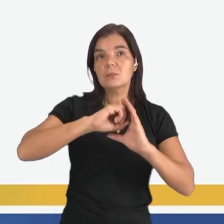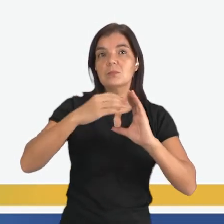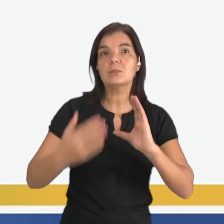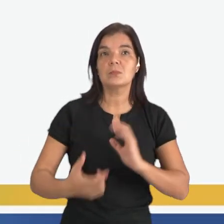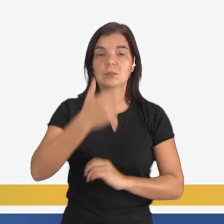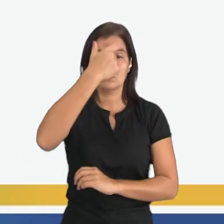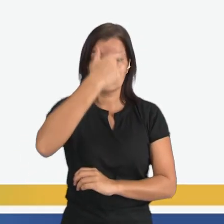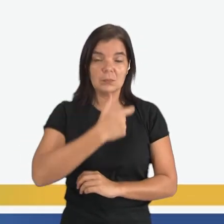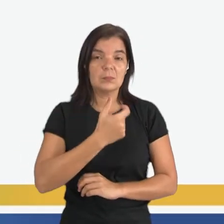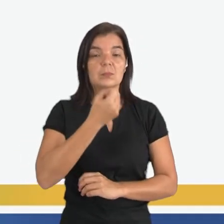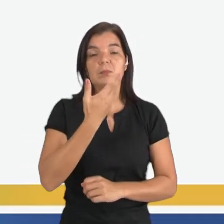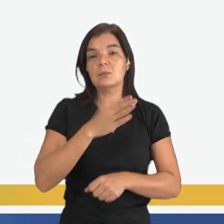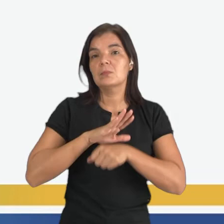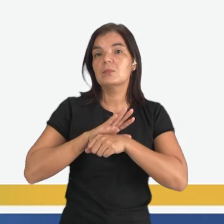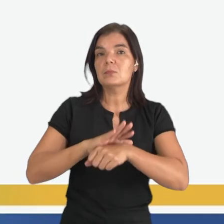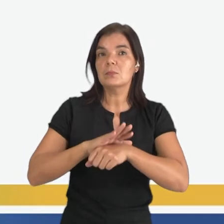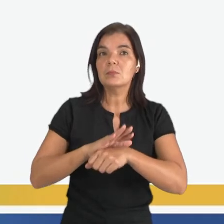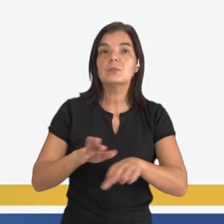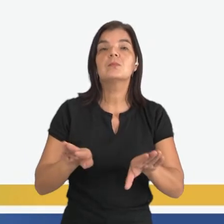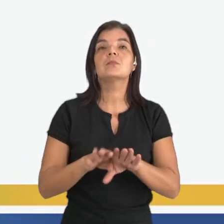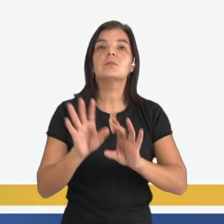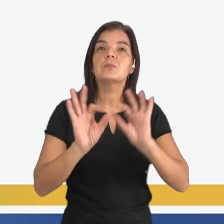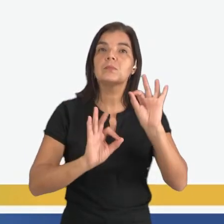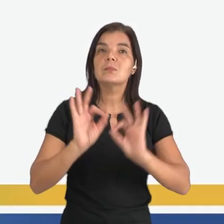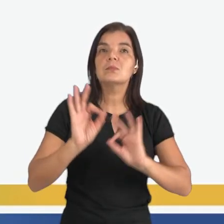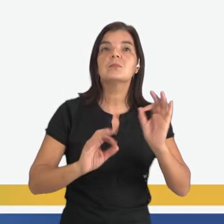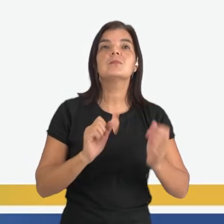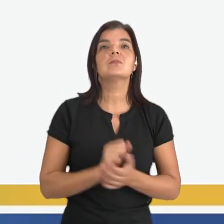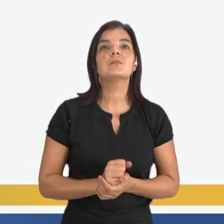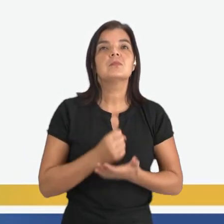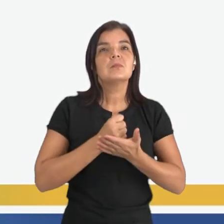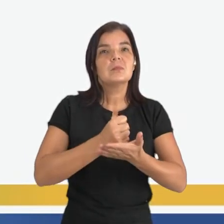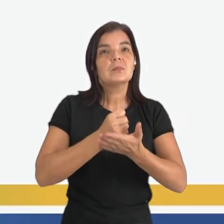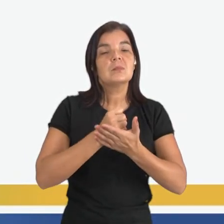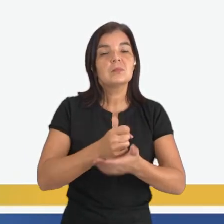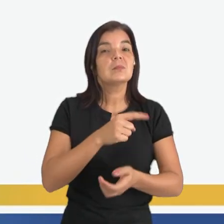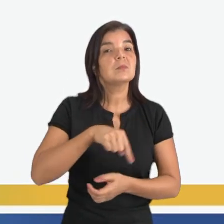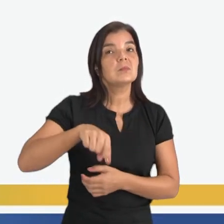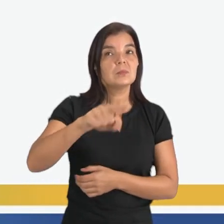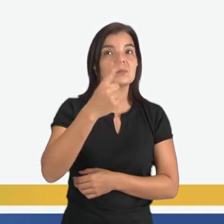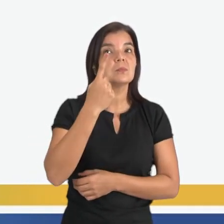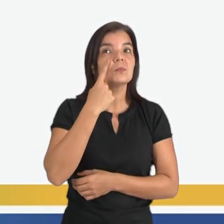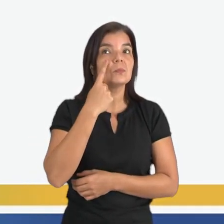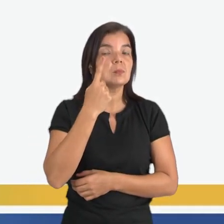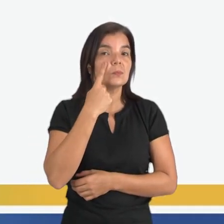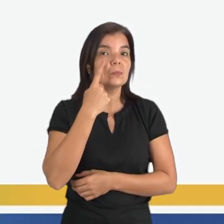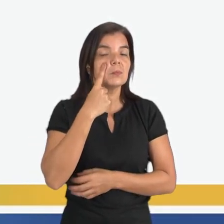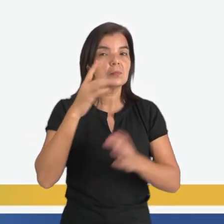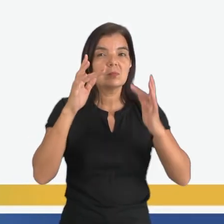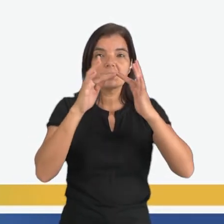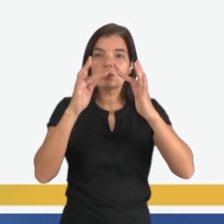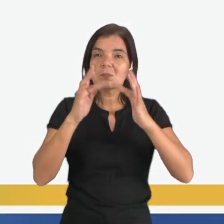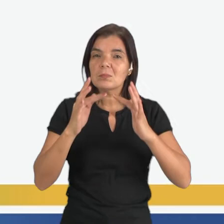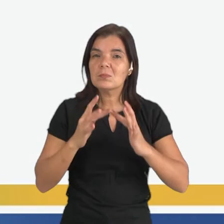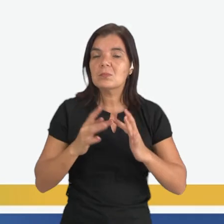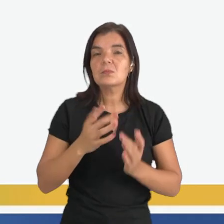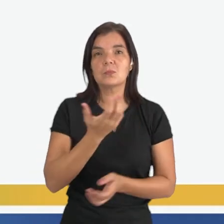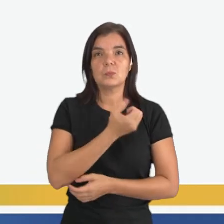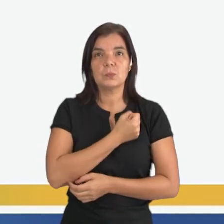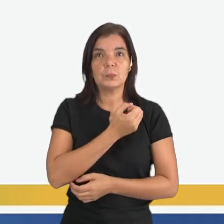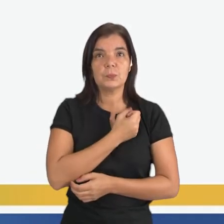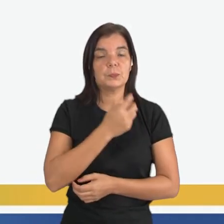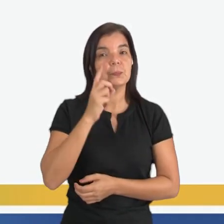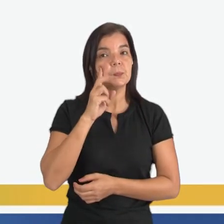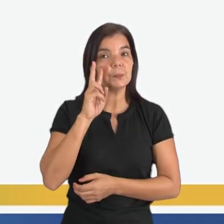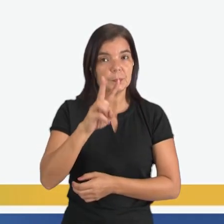caráter, valorizar e preservar os fundamentos da sociedade, apoiar. Então, vocês vão estar fazendo essa ligação com a numeração. Tá vendo